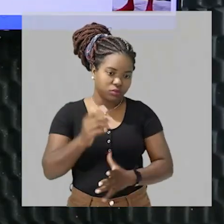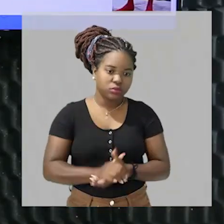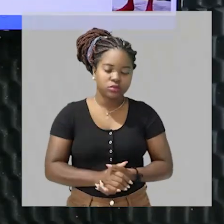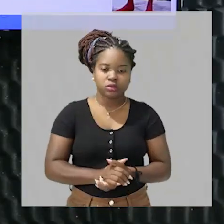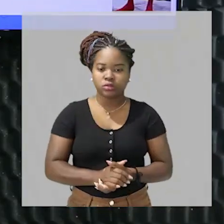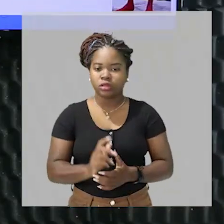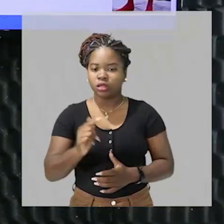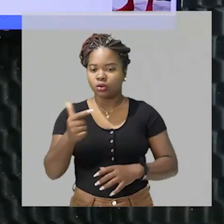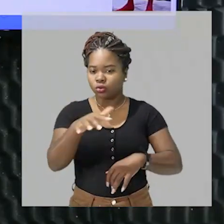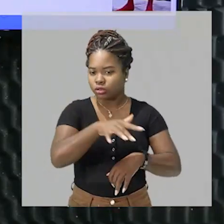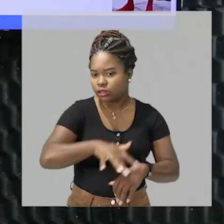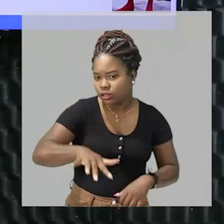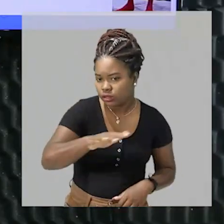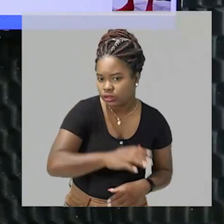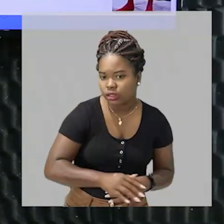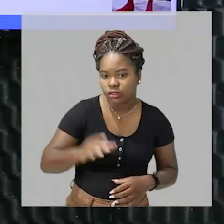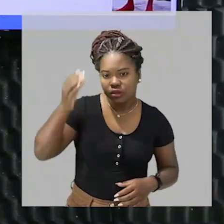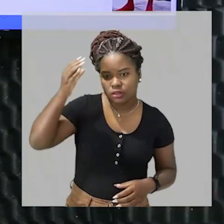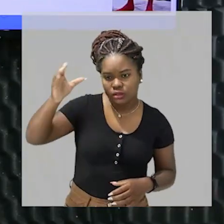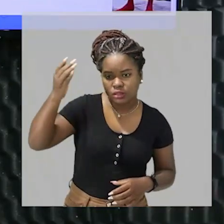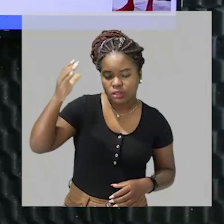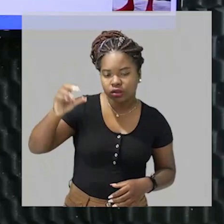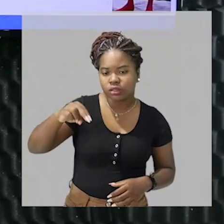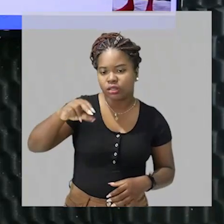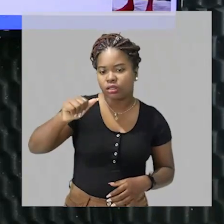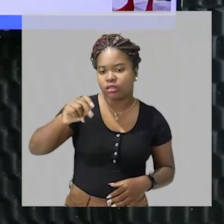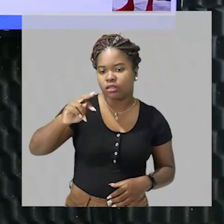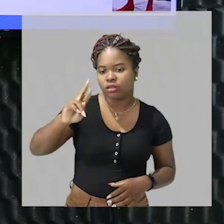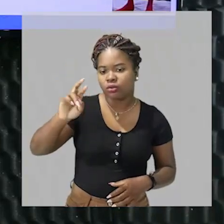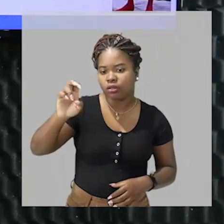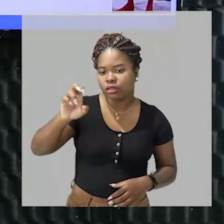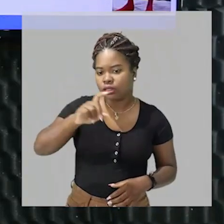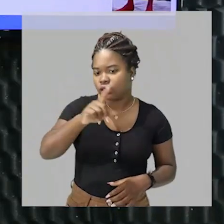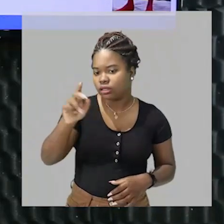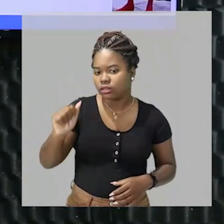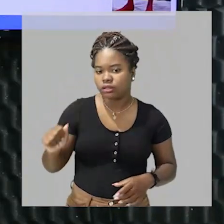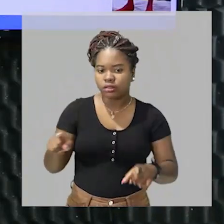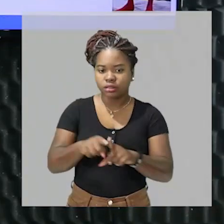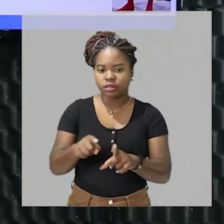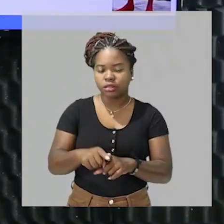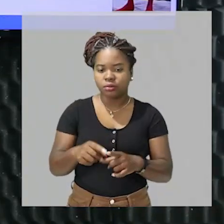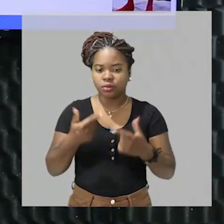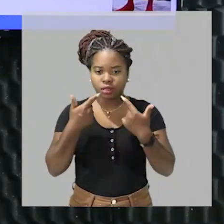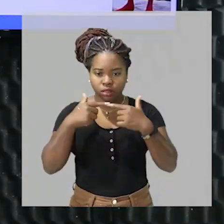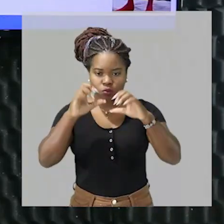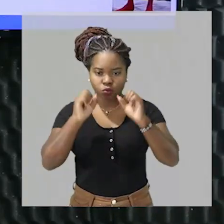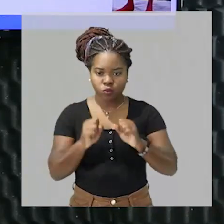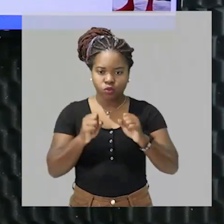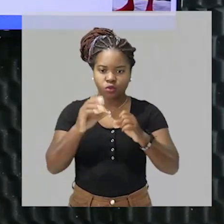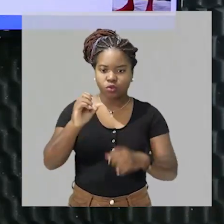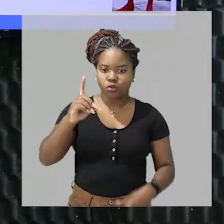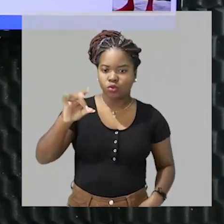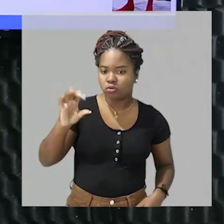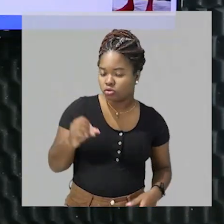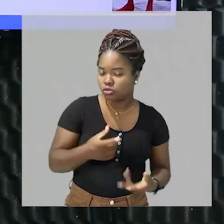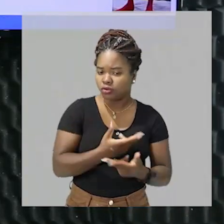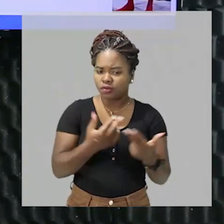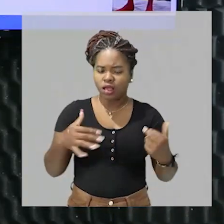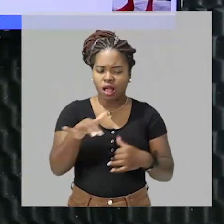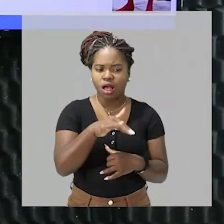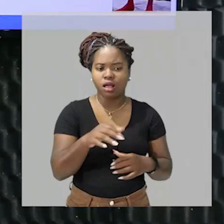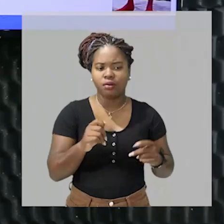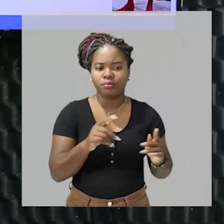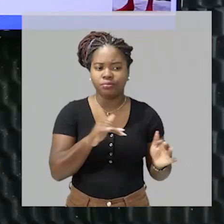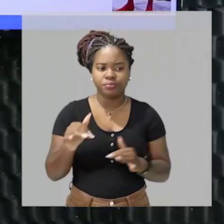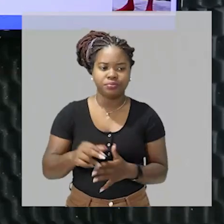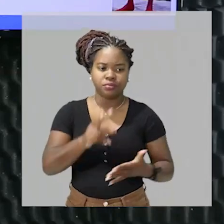ciências da natureza, que é o caso aqui, em linguagem de códigos e também em humanas. A